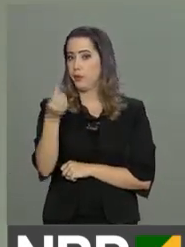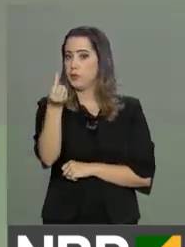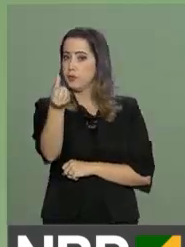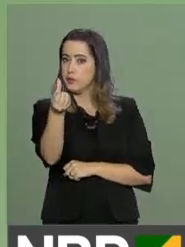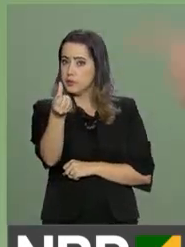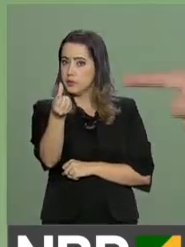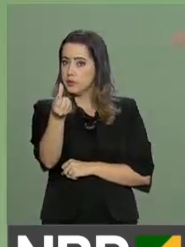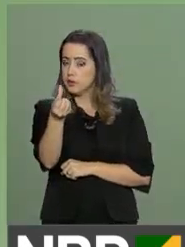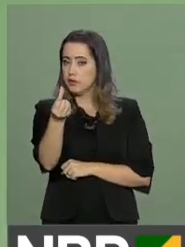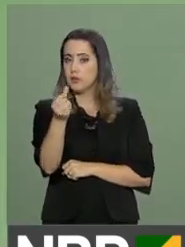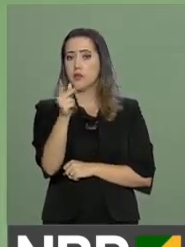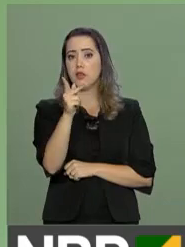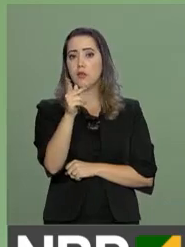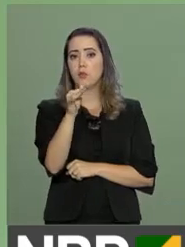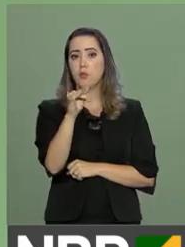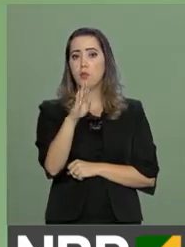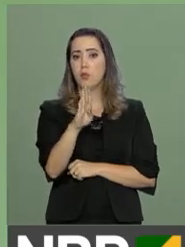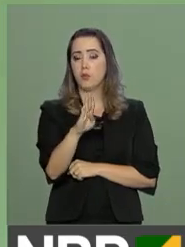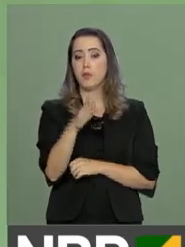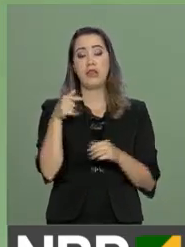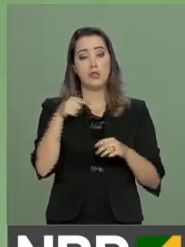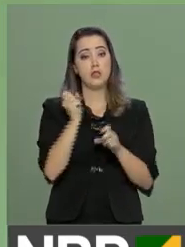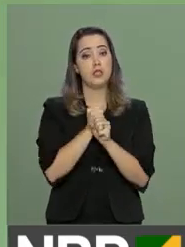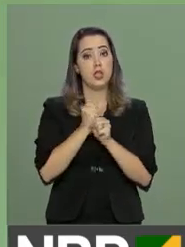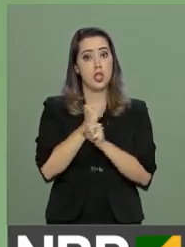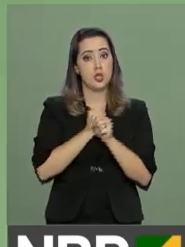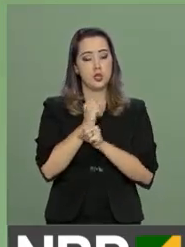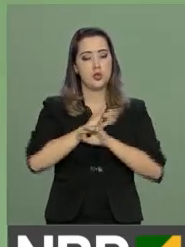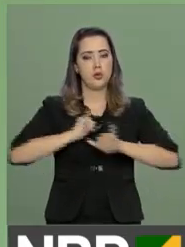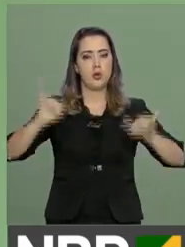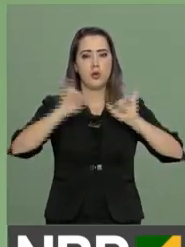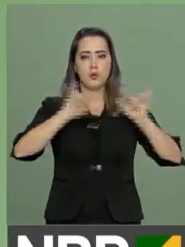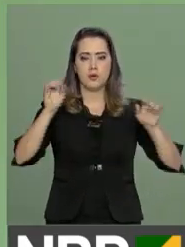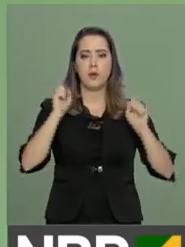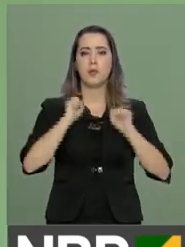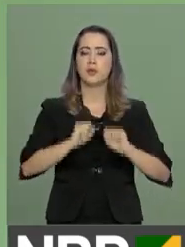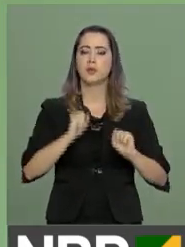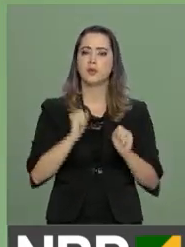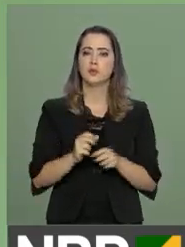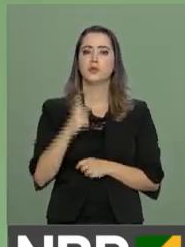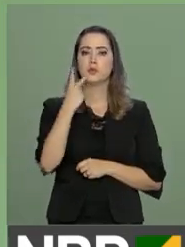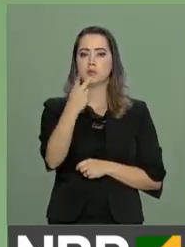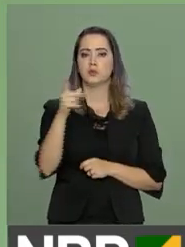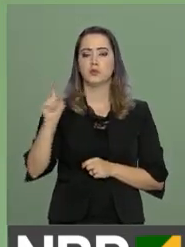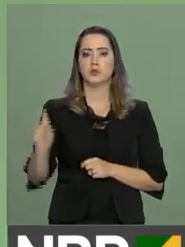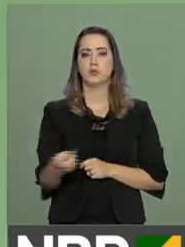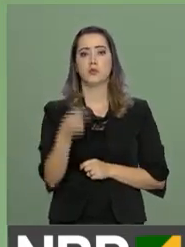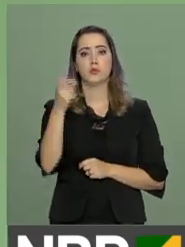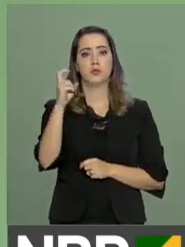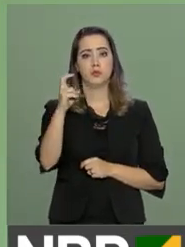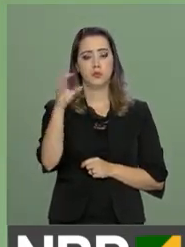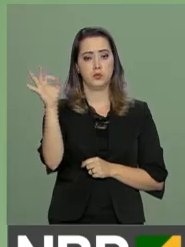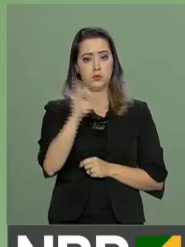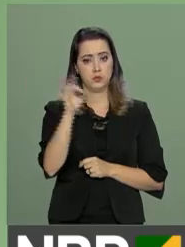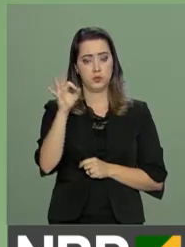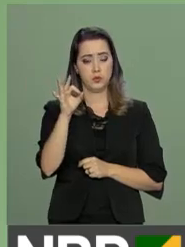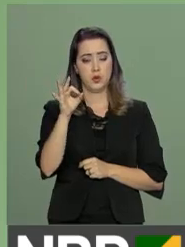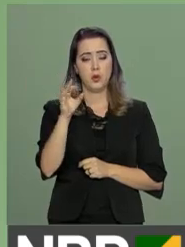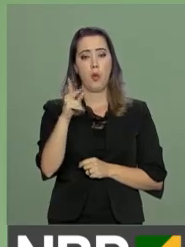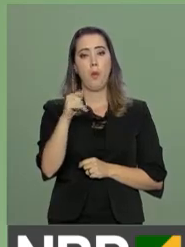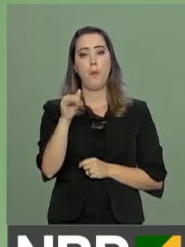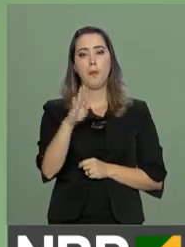4,6% do PIB. Este ano, anuncia-se a possibilidade de 2,5% do PIB. Portanto,